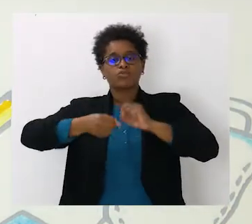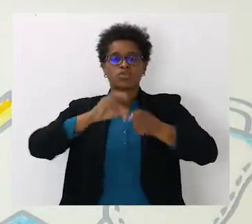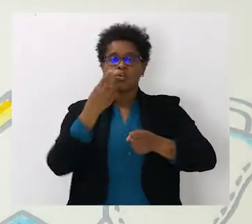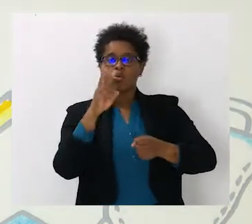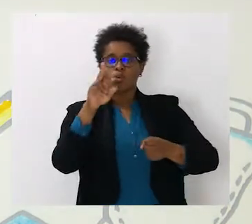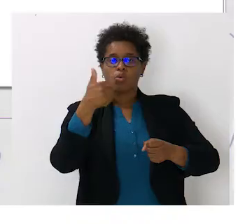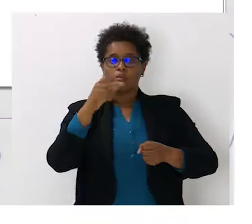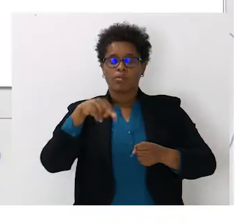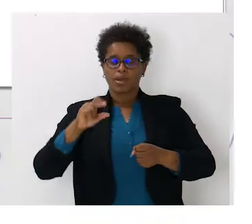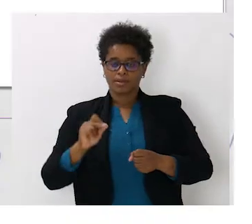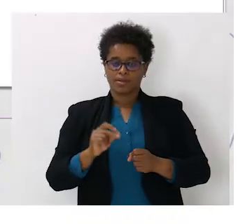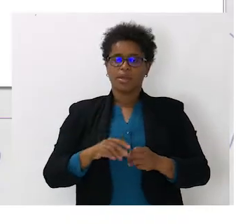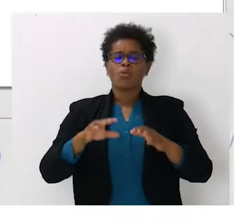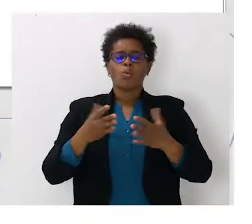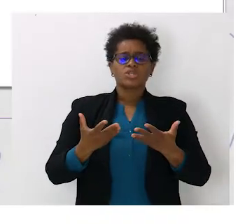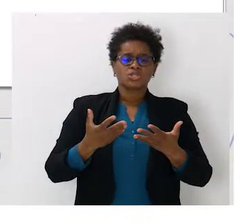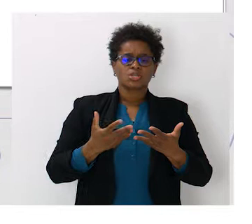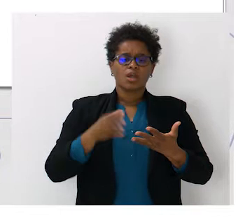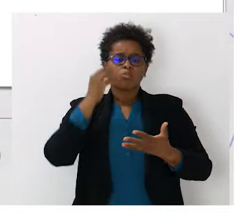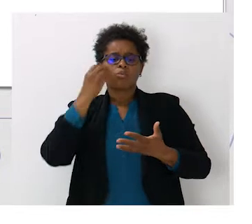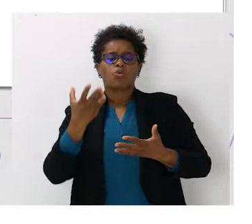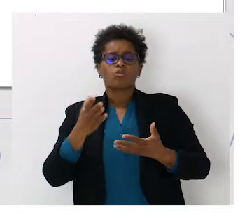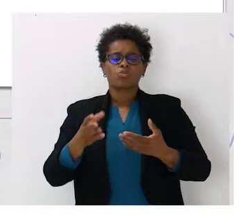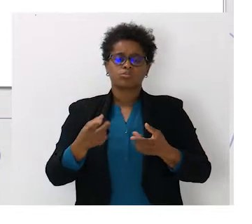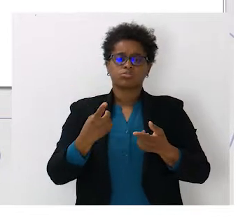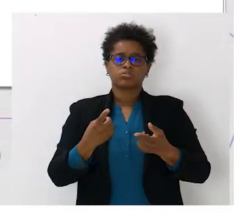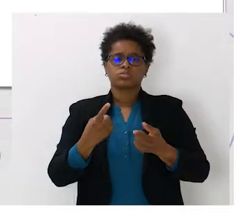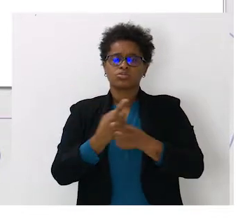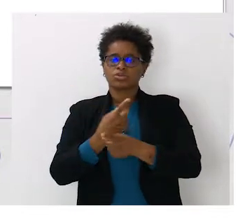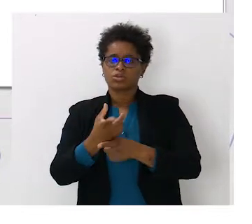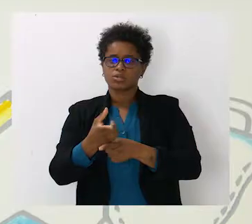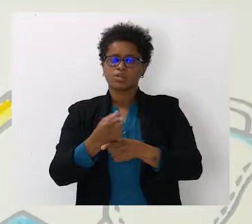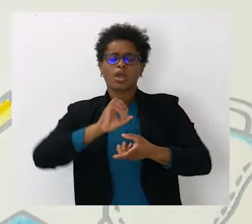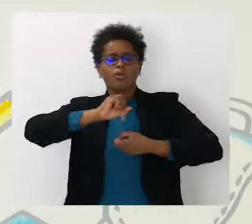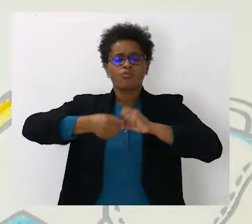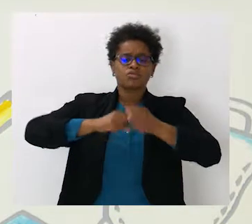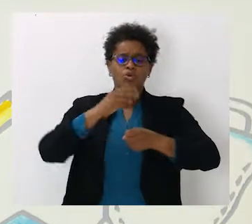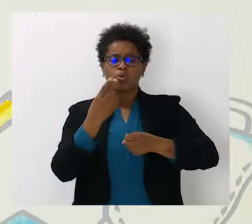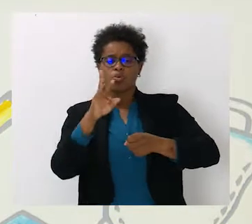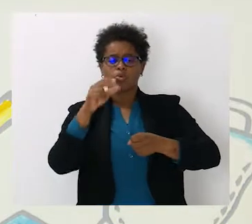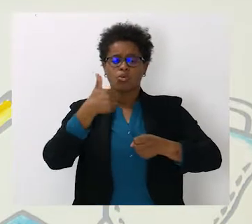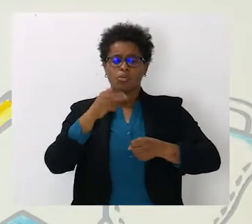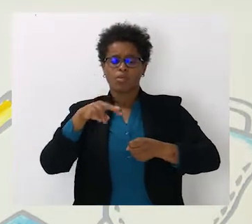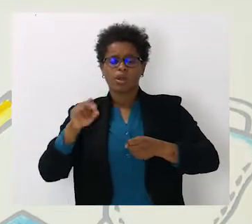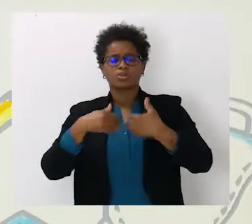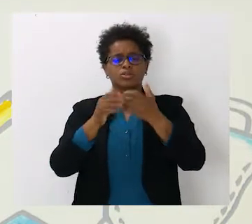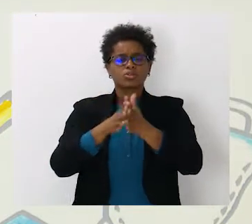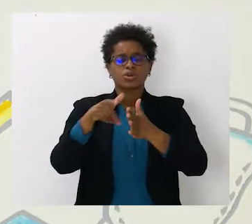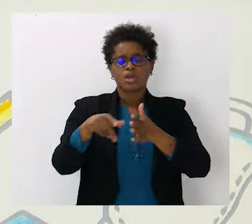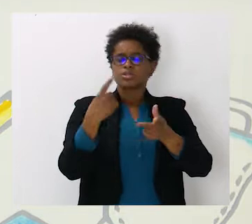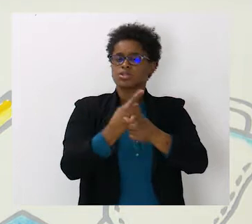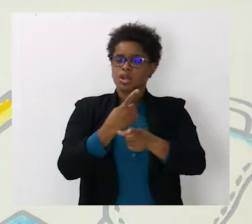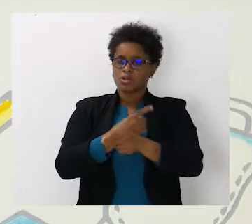urbana. Pois, como consequência da revolução urbana, de todas